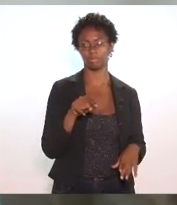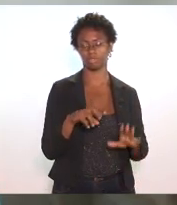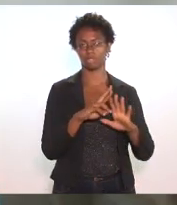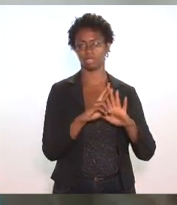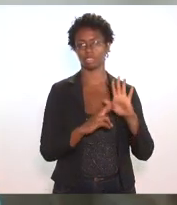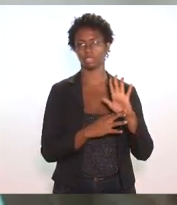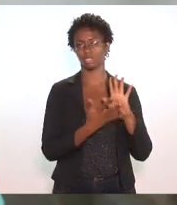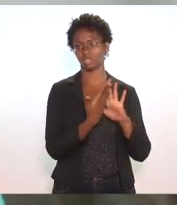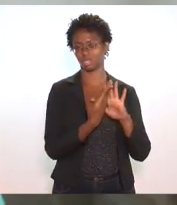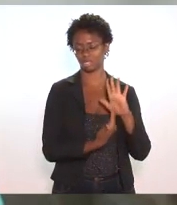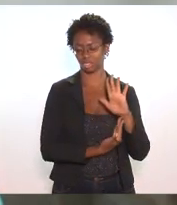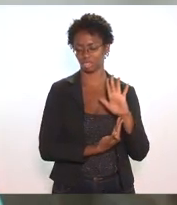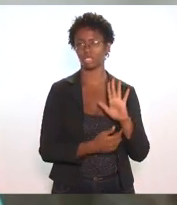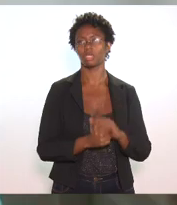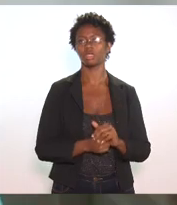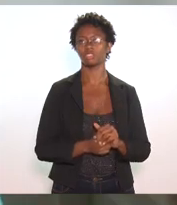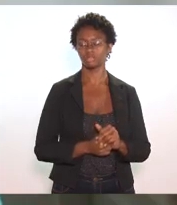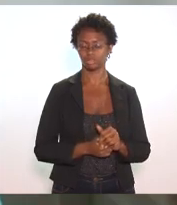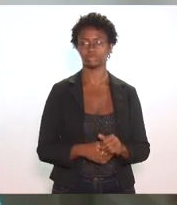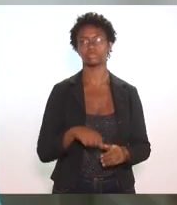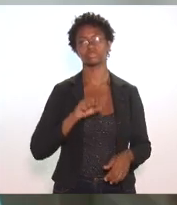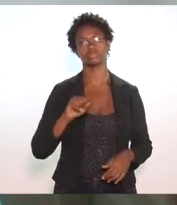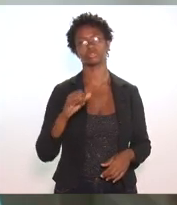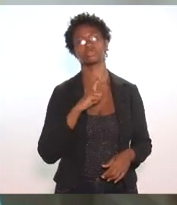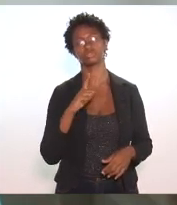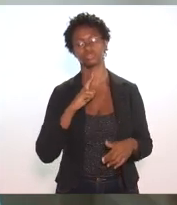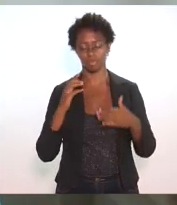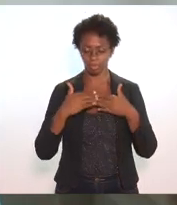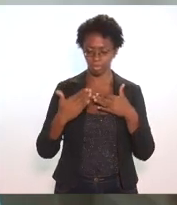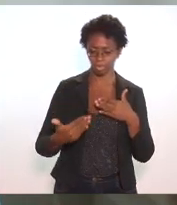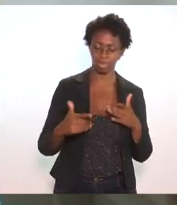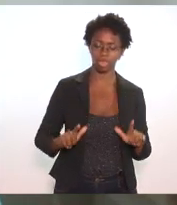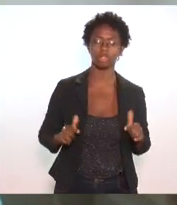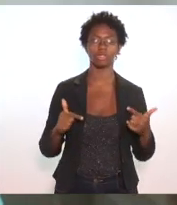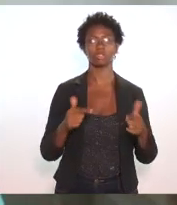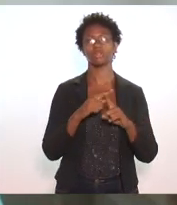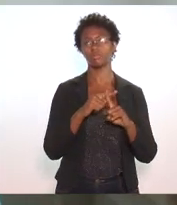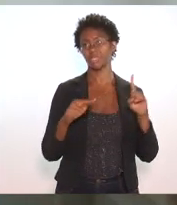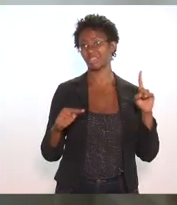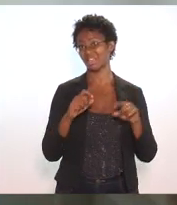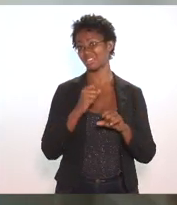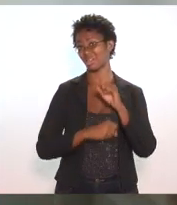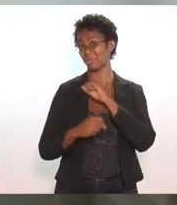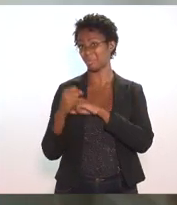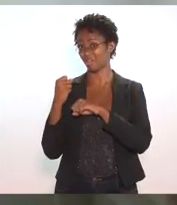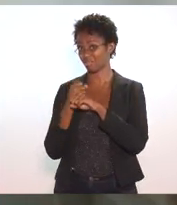tivesse sido tido os procedimentos desde a metade do ano passado,